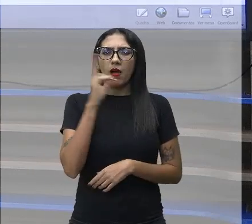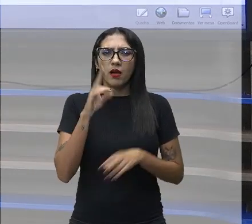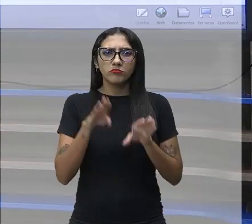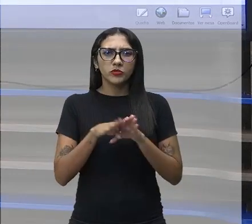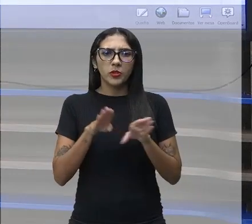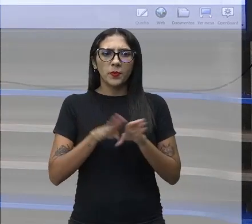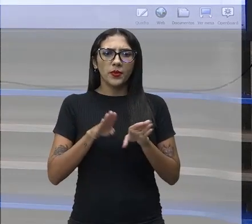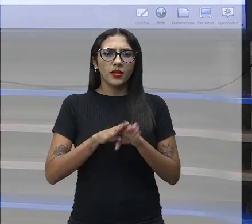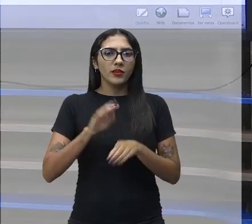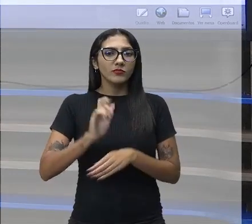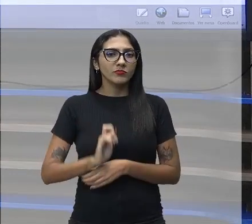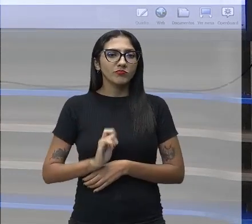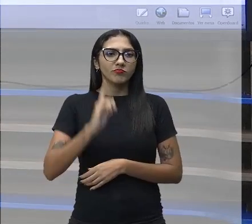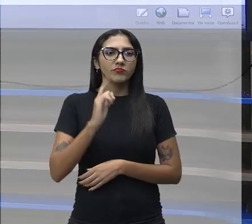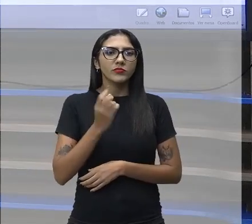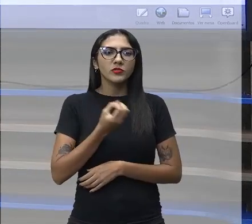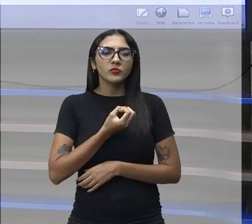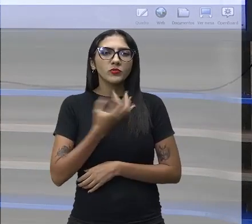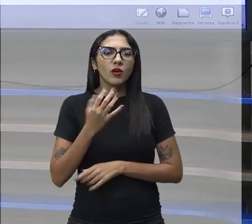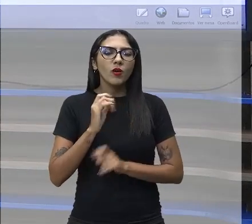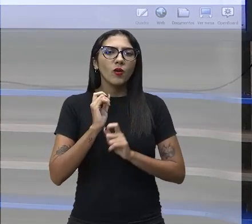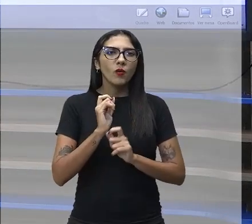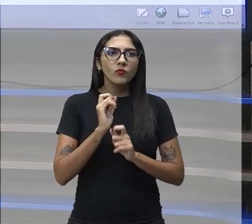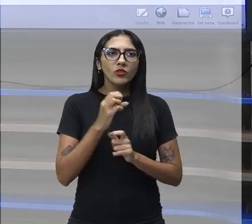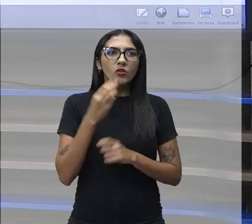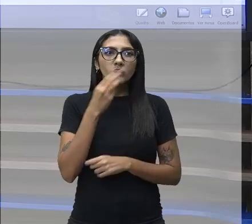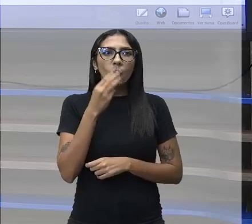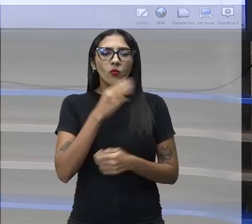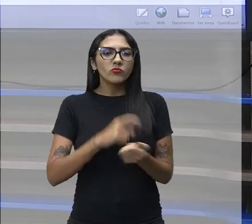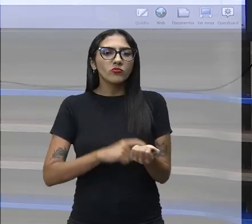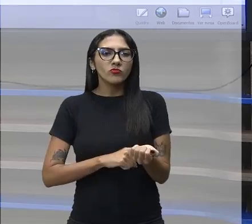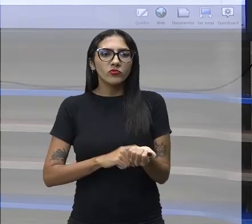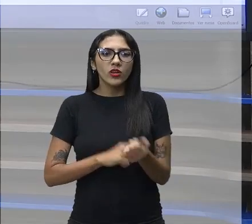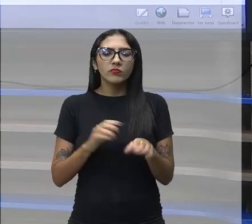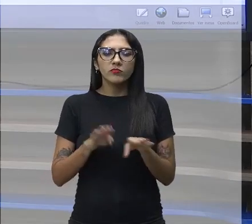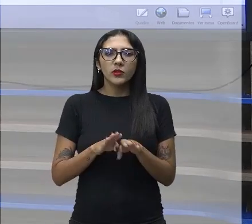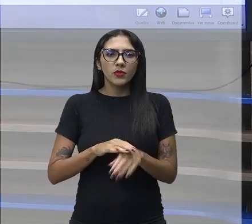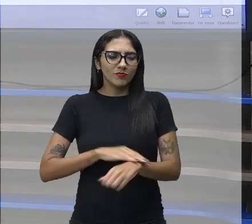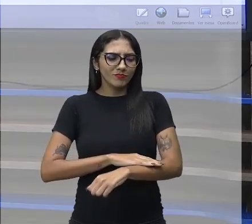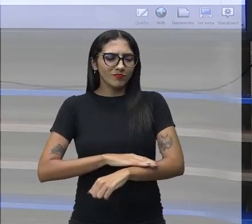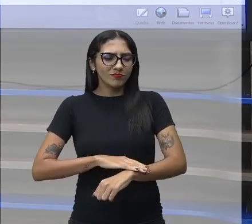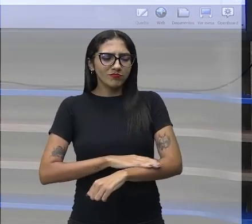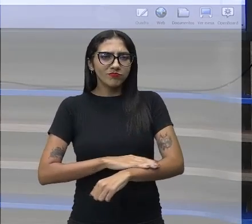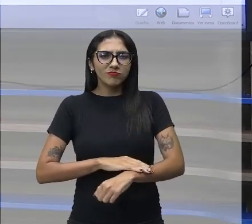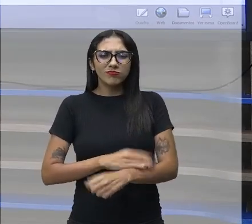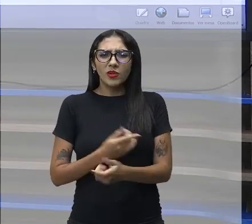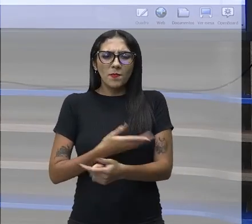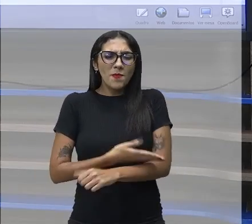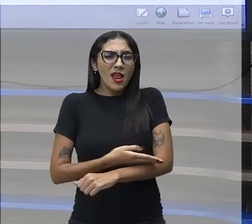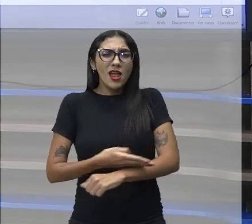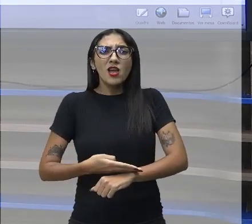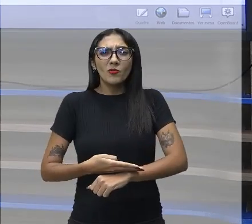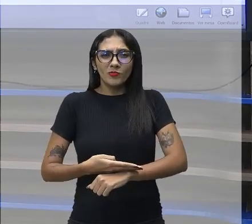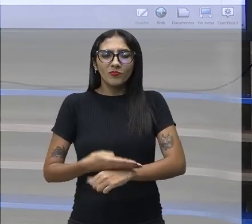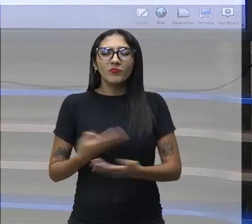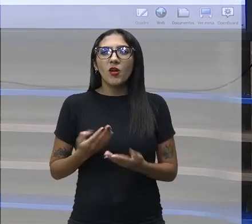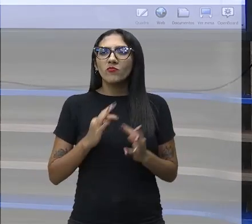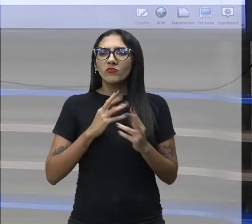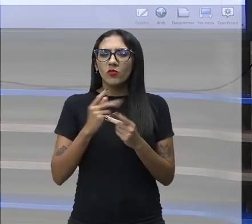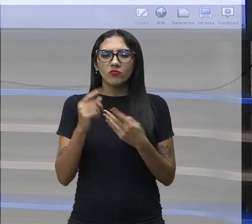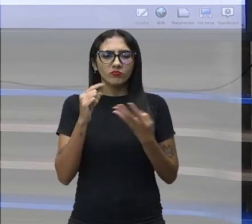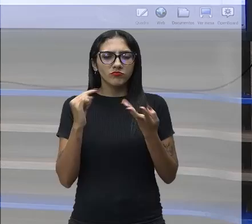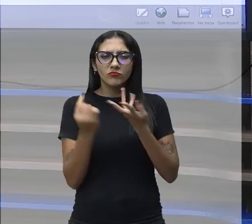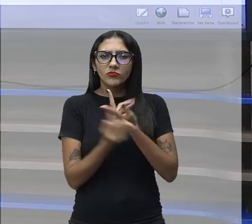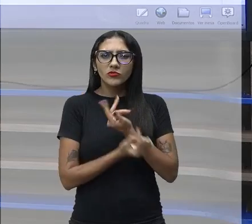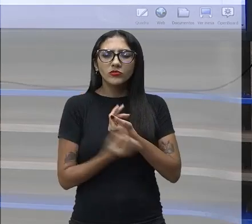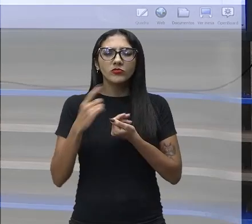no sangue, né? A contração dos vasos sanguíneos na pele, né? Então, são diversos sintomas ali relacionados